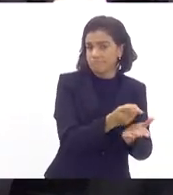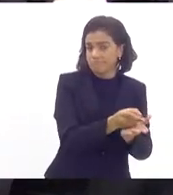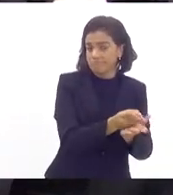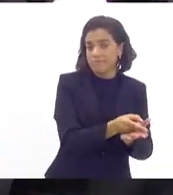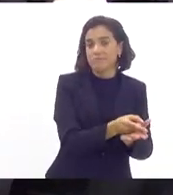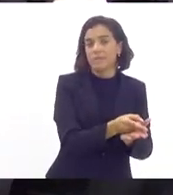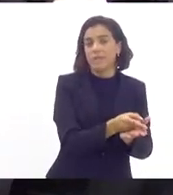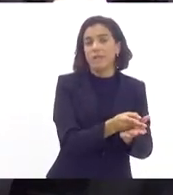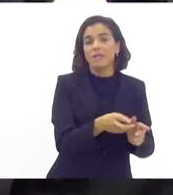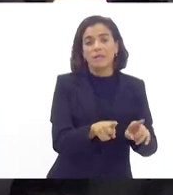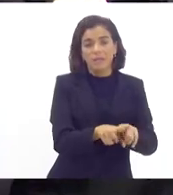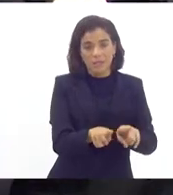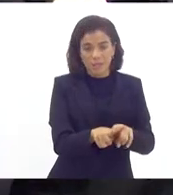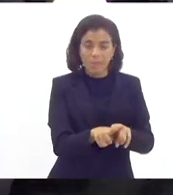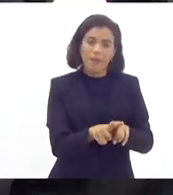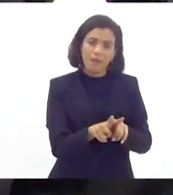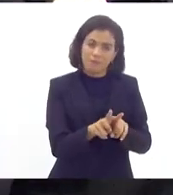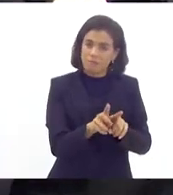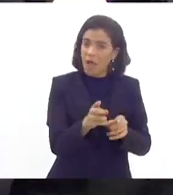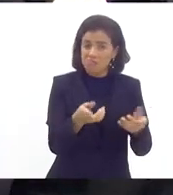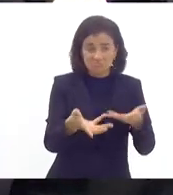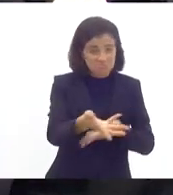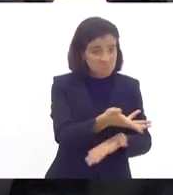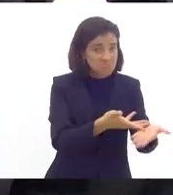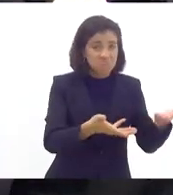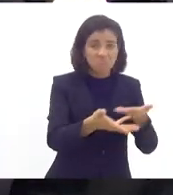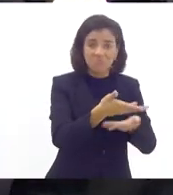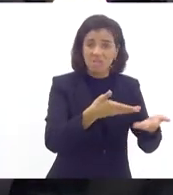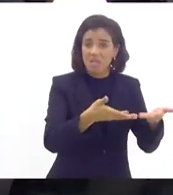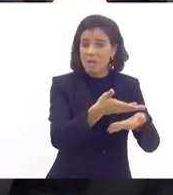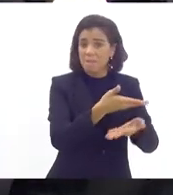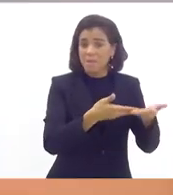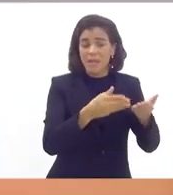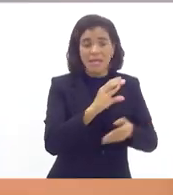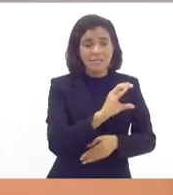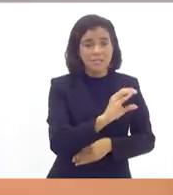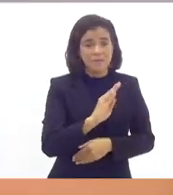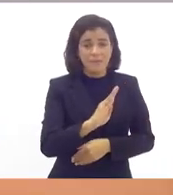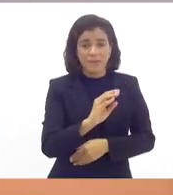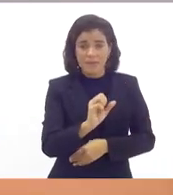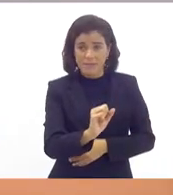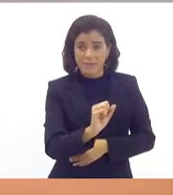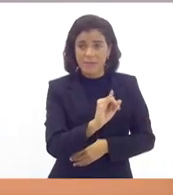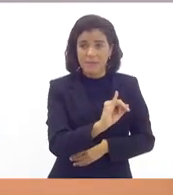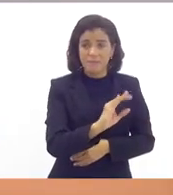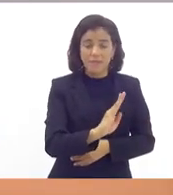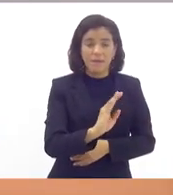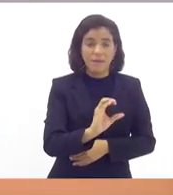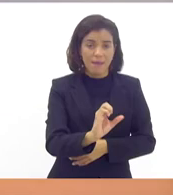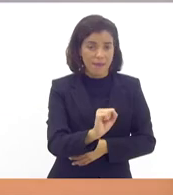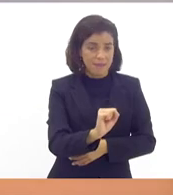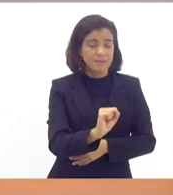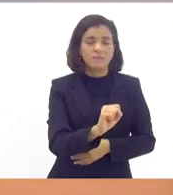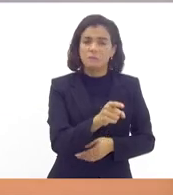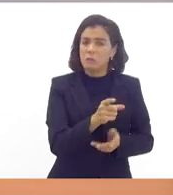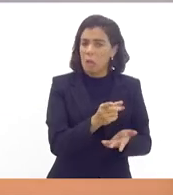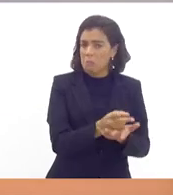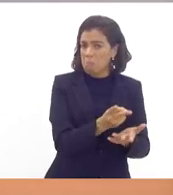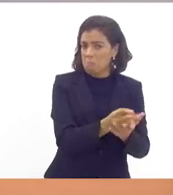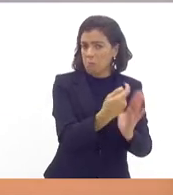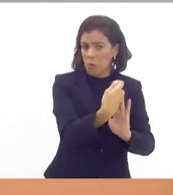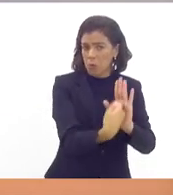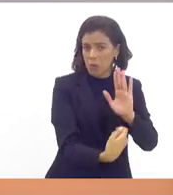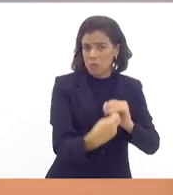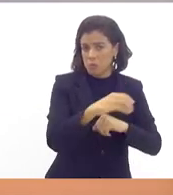rigor, inclusive, aparentemente, estão sendo harmonizadas entre o IBS e a CBS. Então, as imunidades estão mantidas dentro do texto